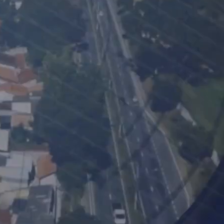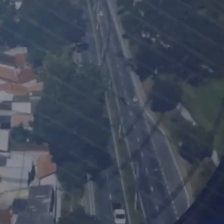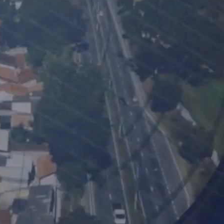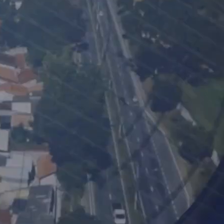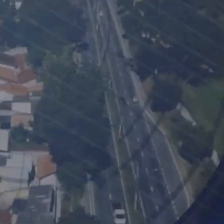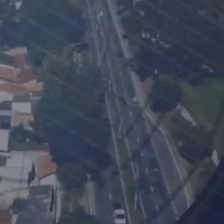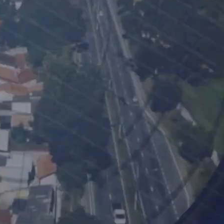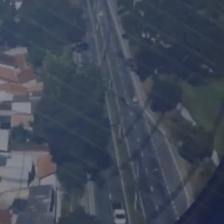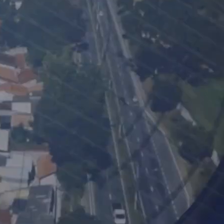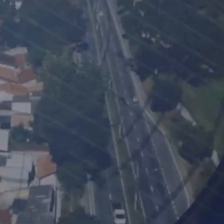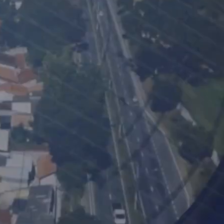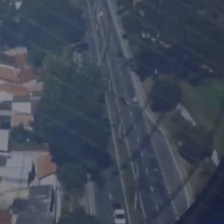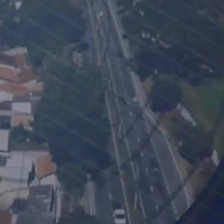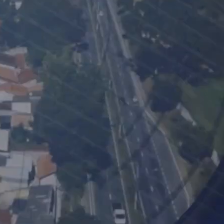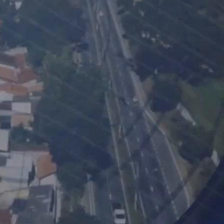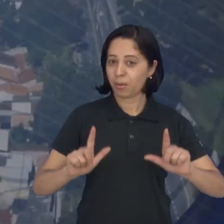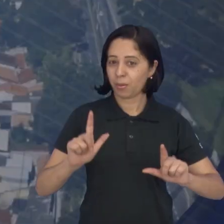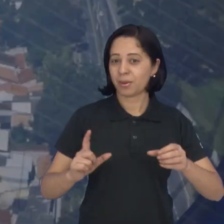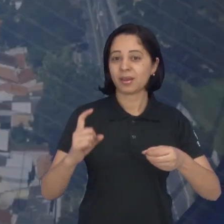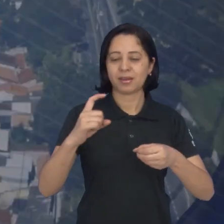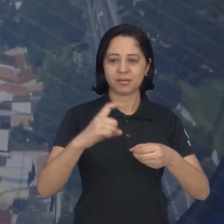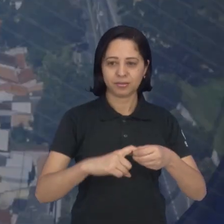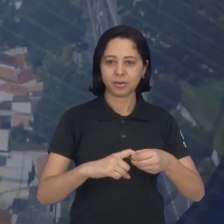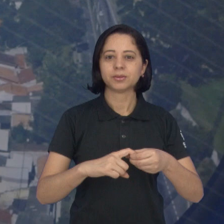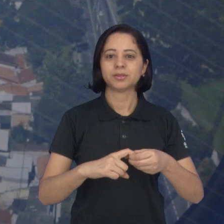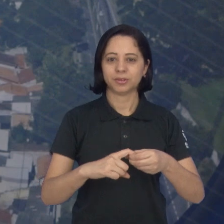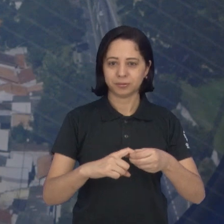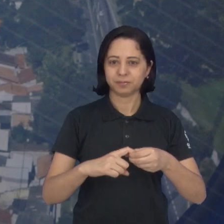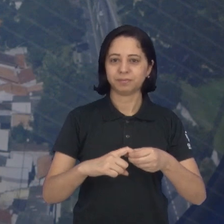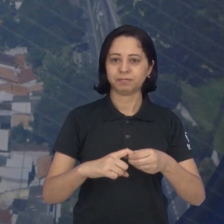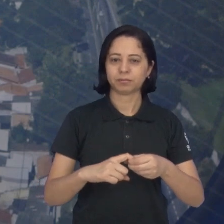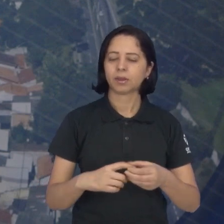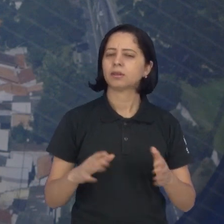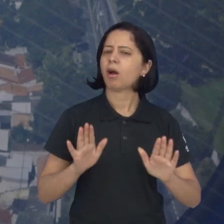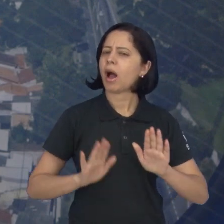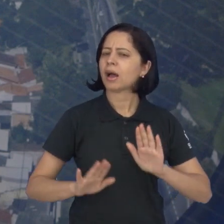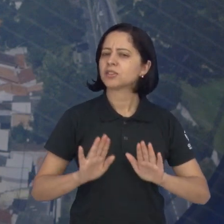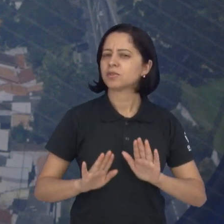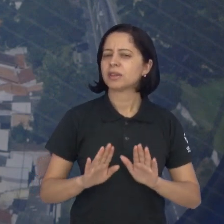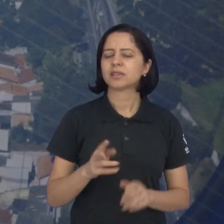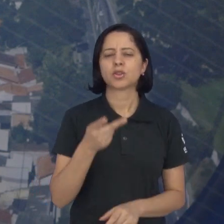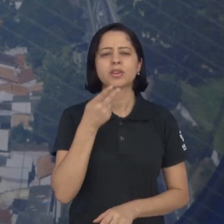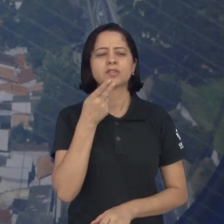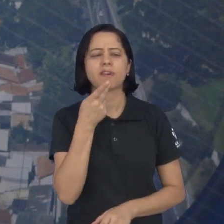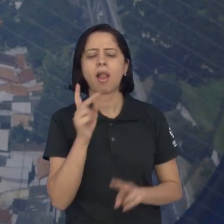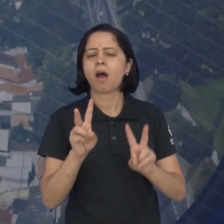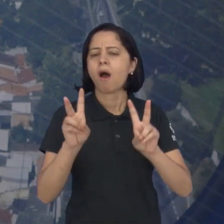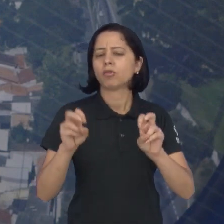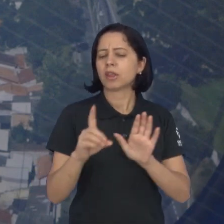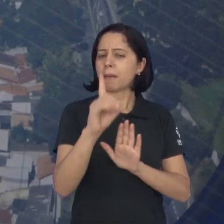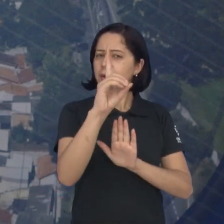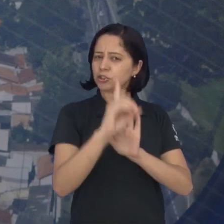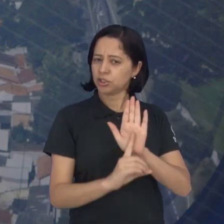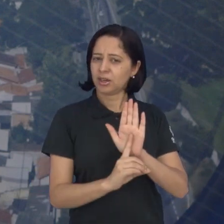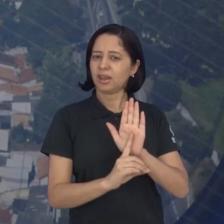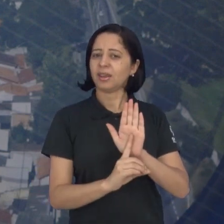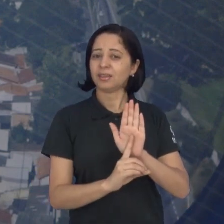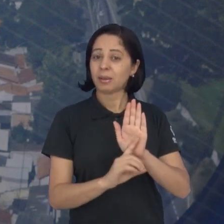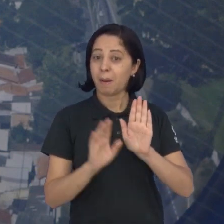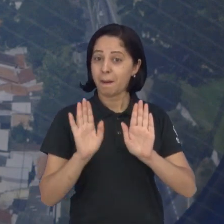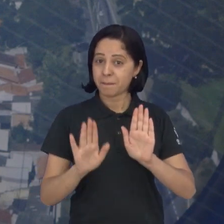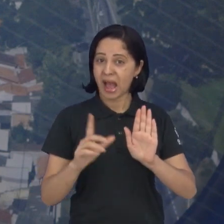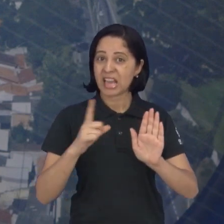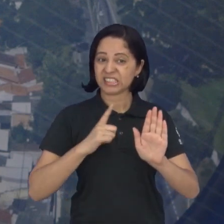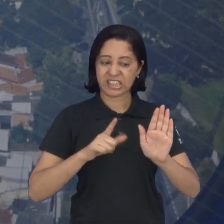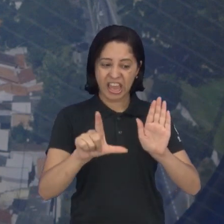De volta com o Diálogos. E, gente, às vezes nós falamos sobre os direitos do consumidor e mal sabemos que há